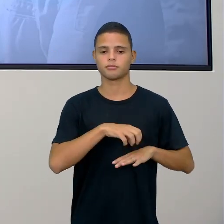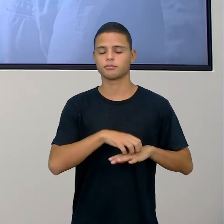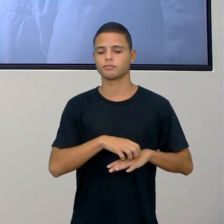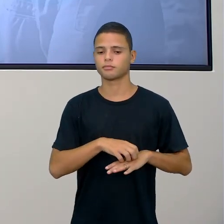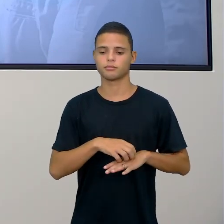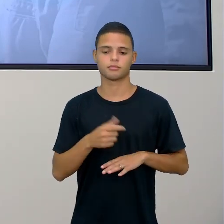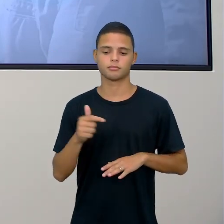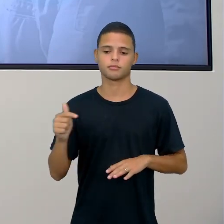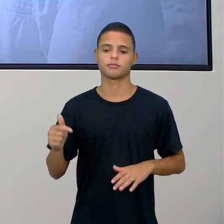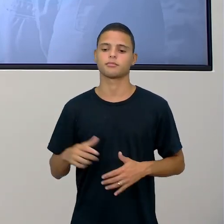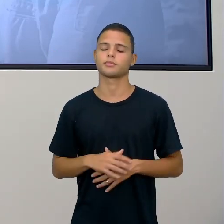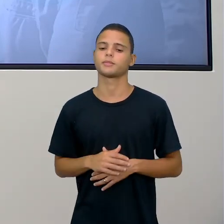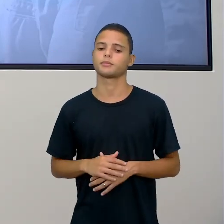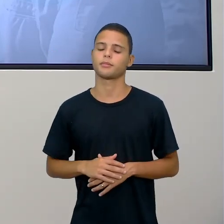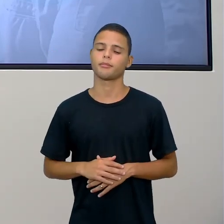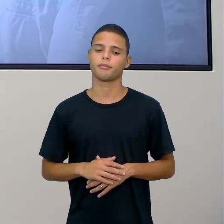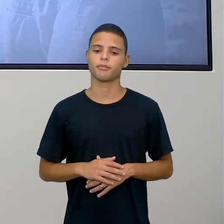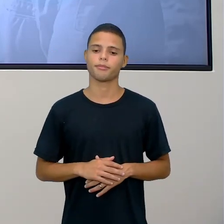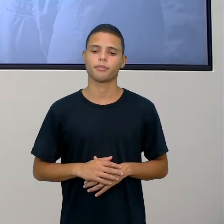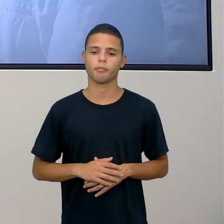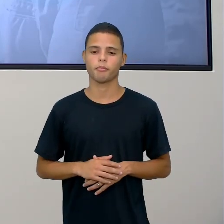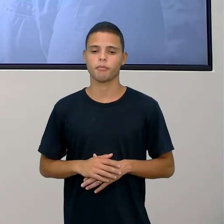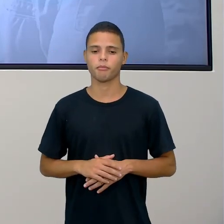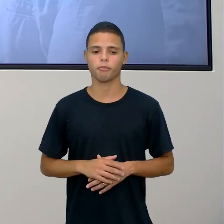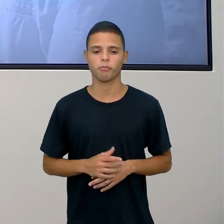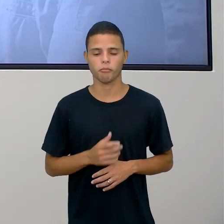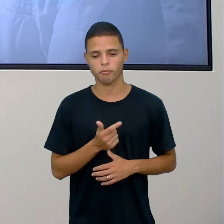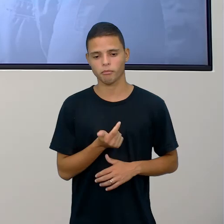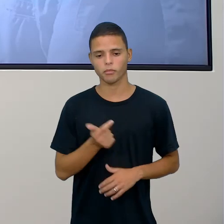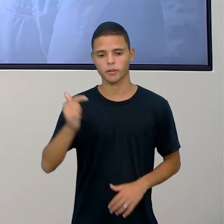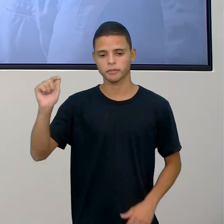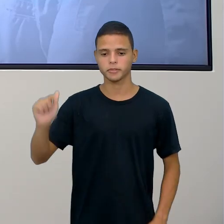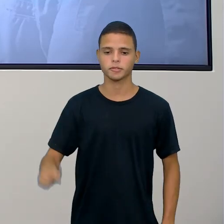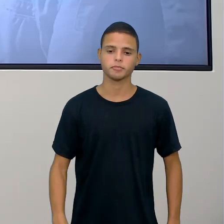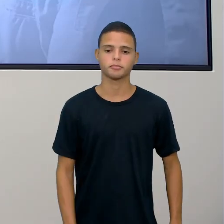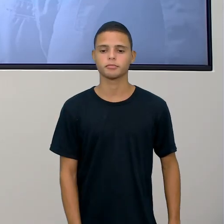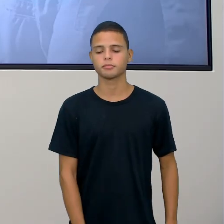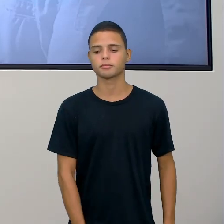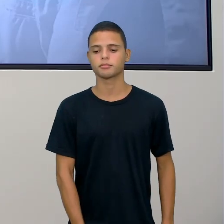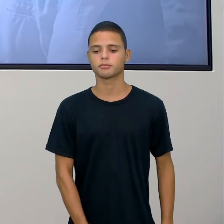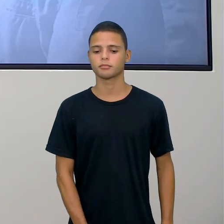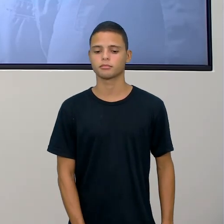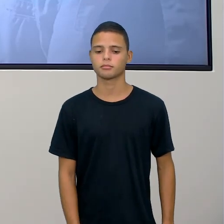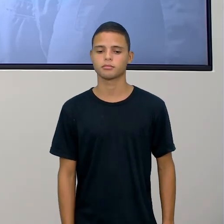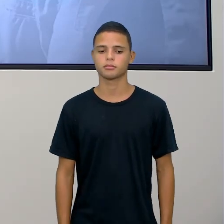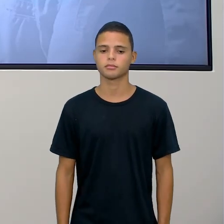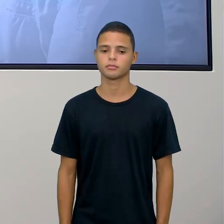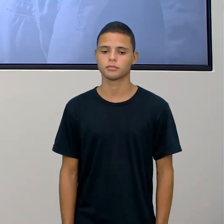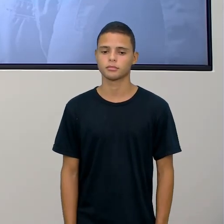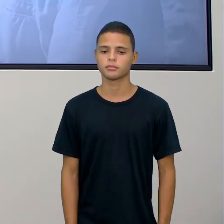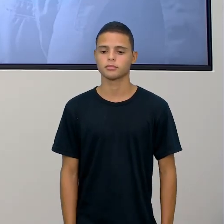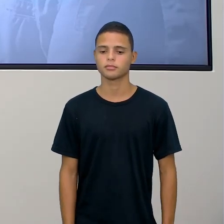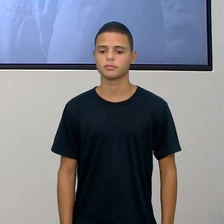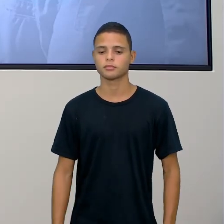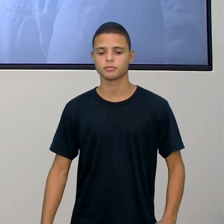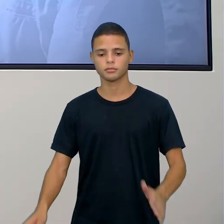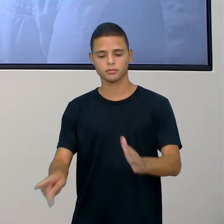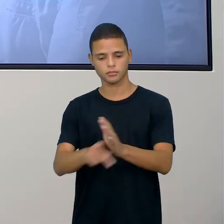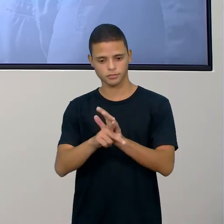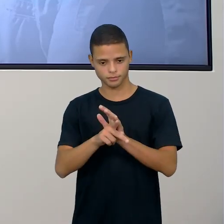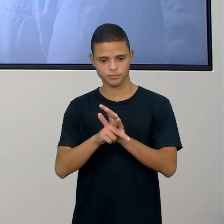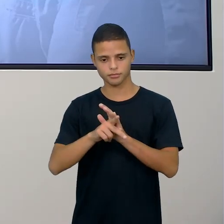nossa reflexão. Bom, agora eu vou para um outro ponto, que é o do fator climático